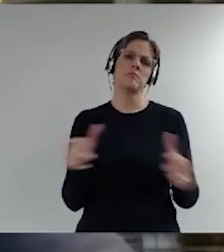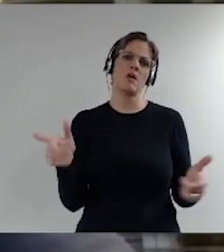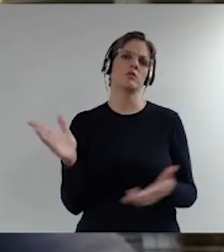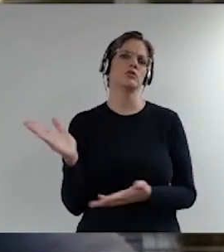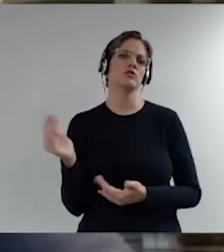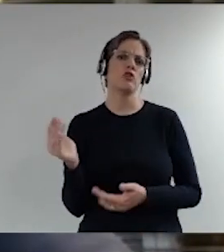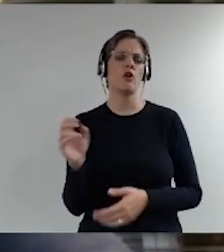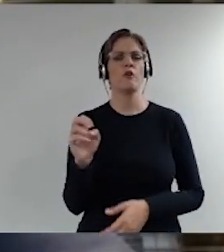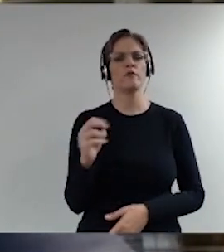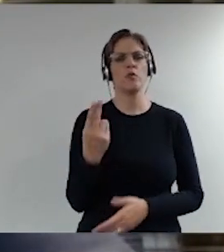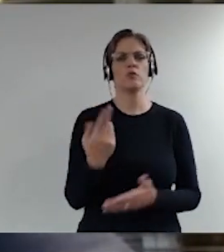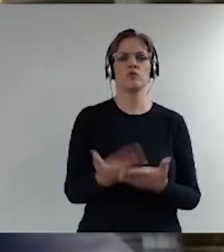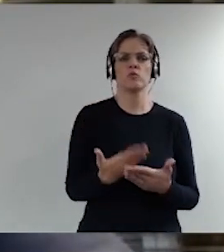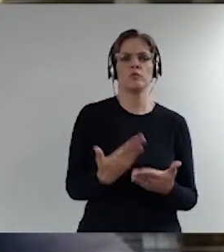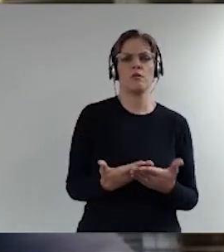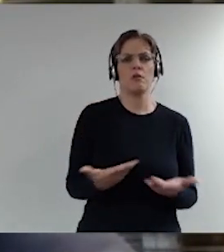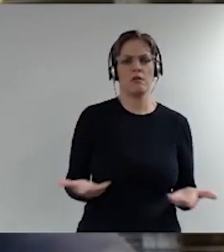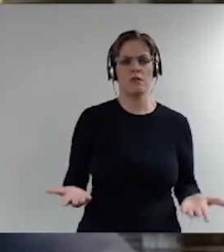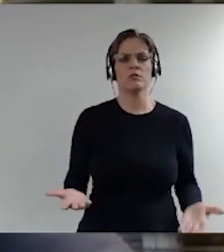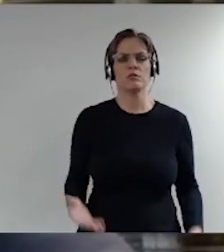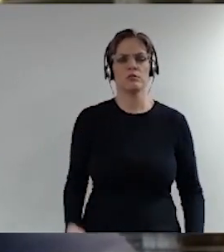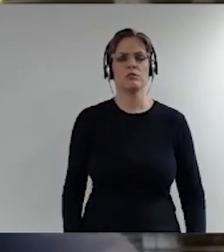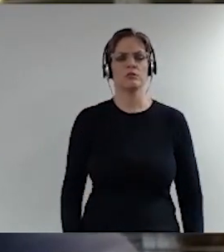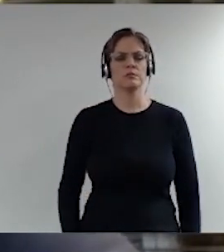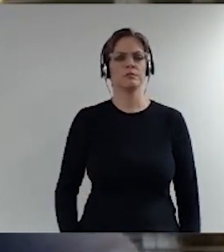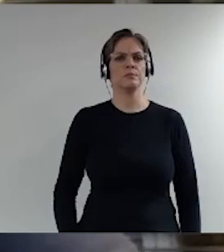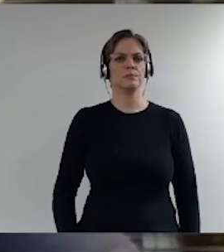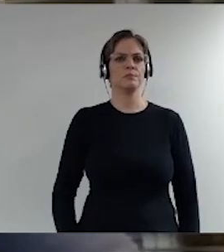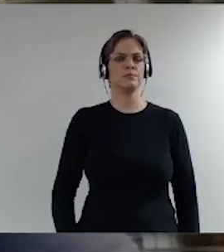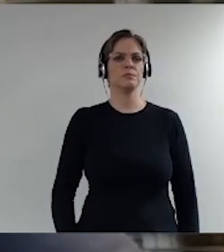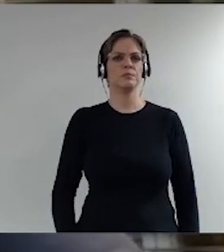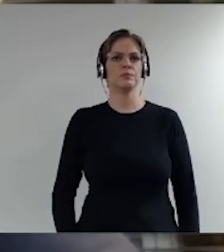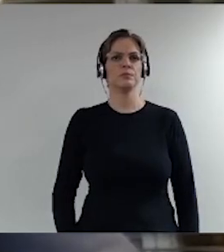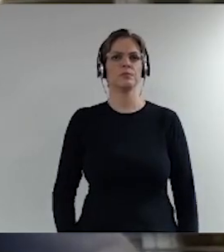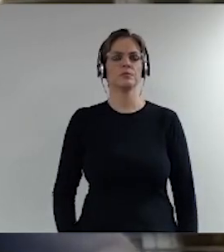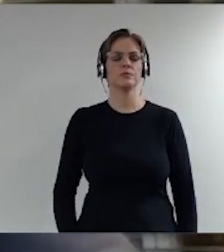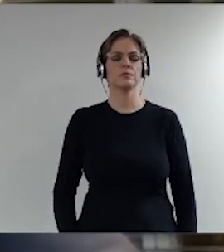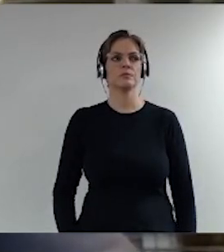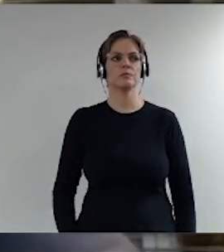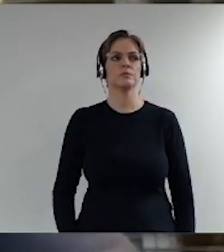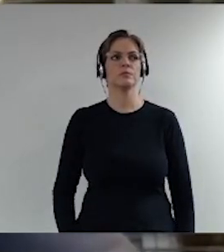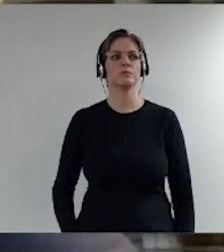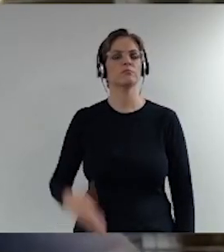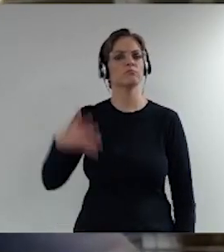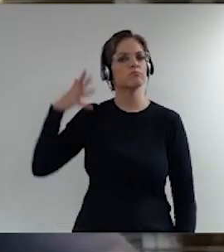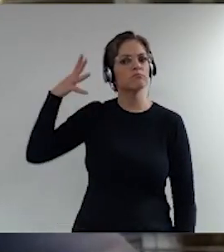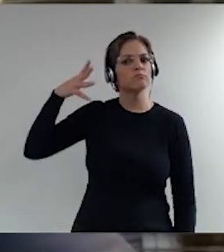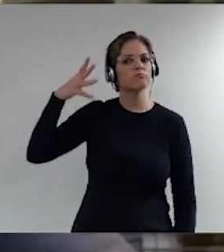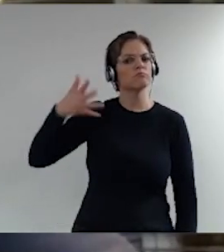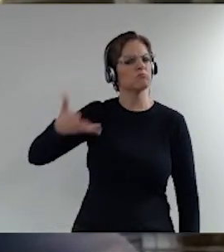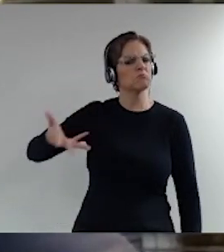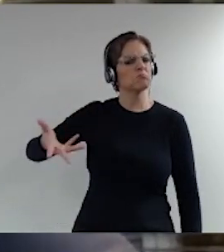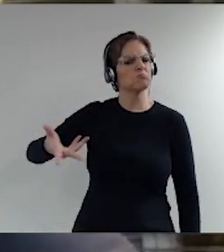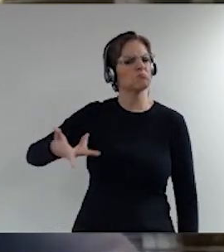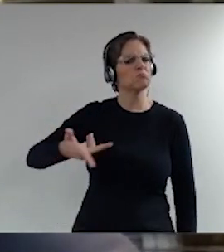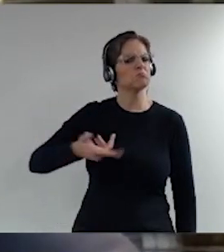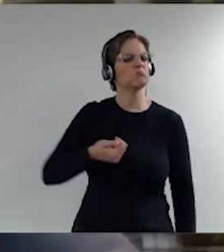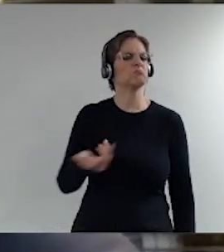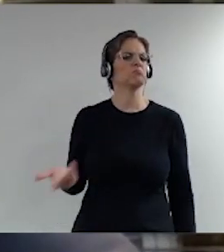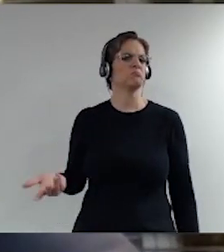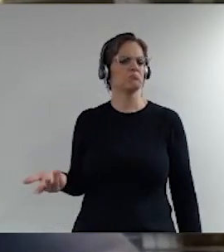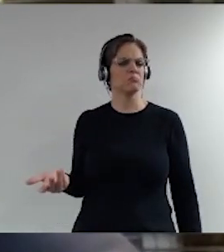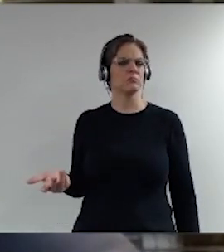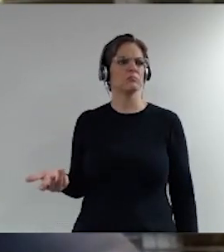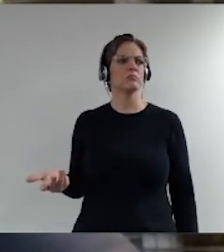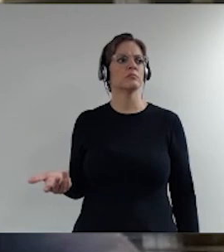advogado, estudante de direito, com advogados qualificadíssimos, magistrados